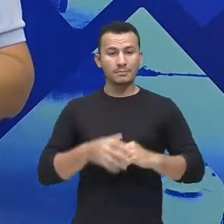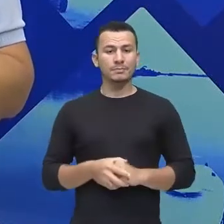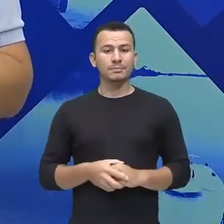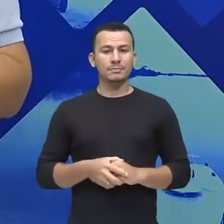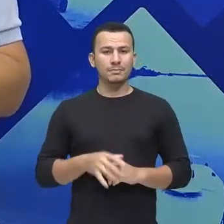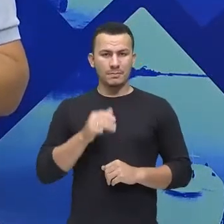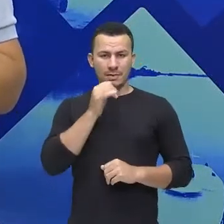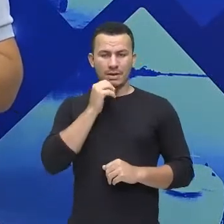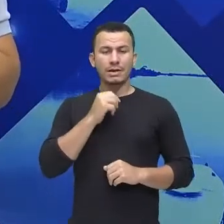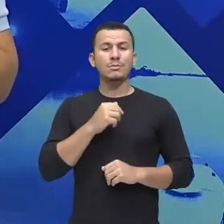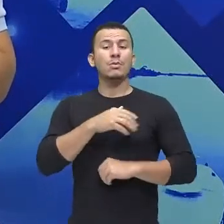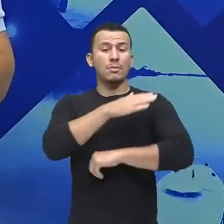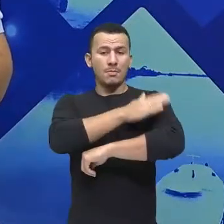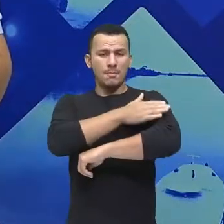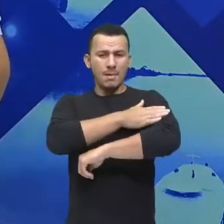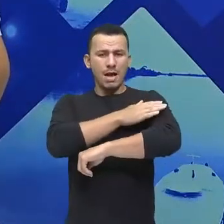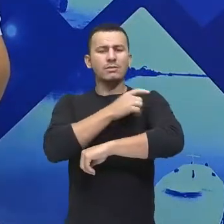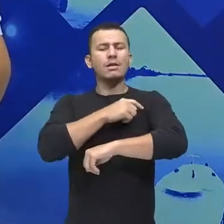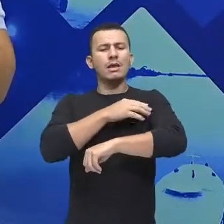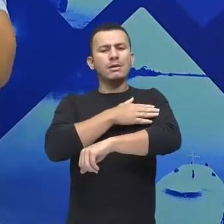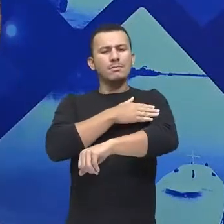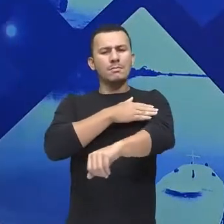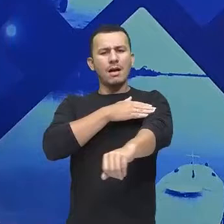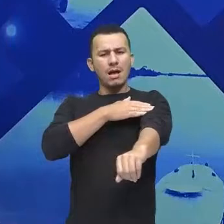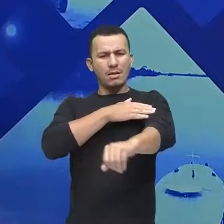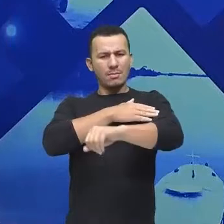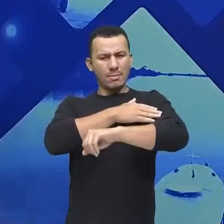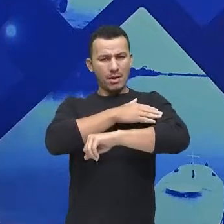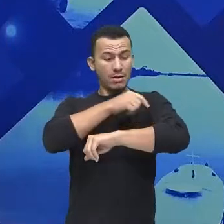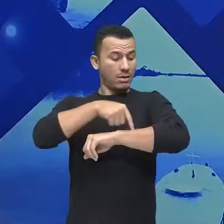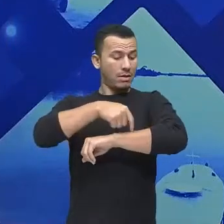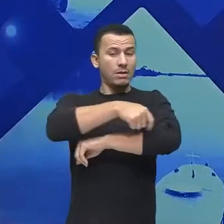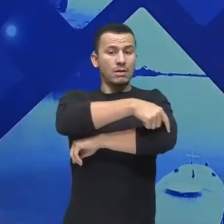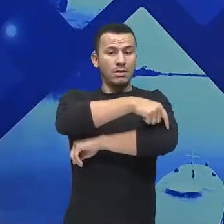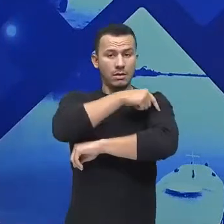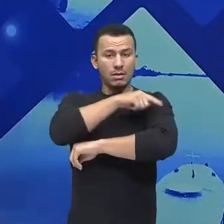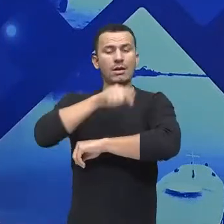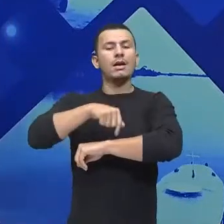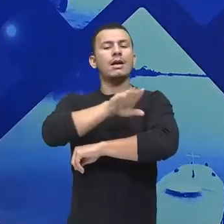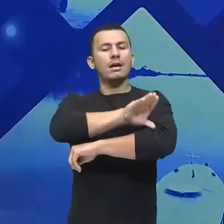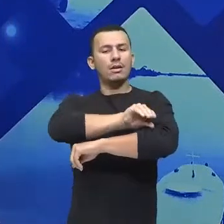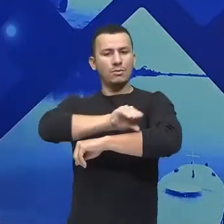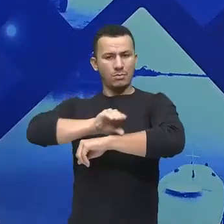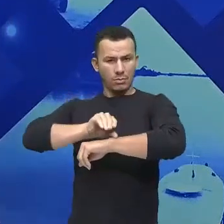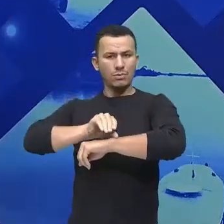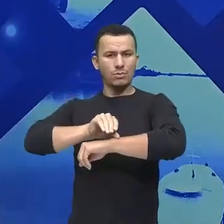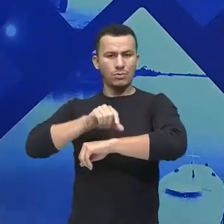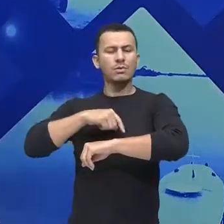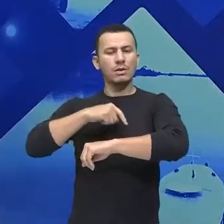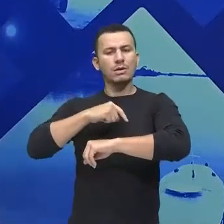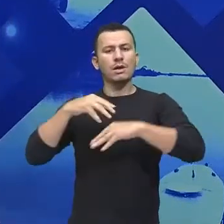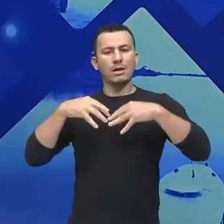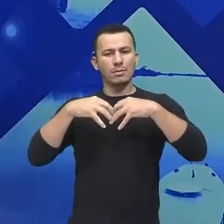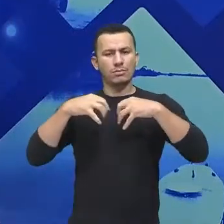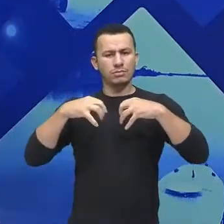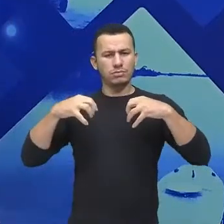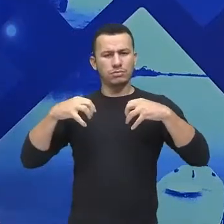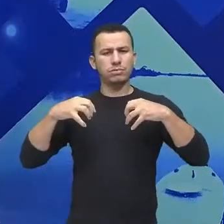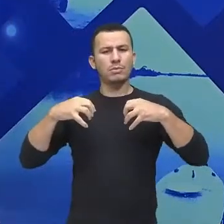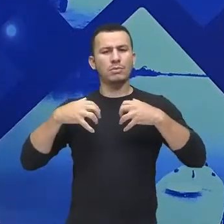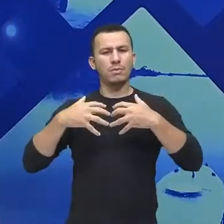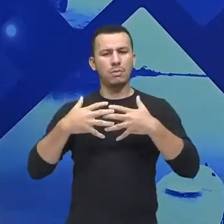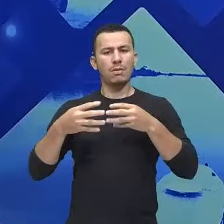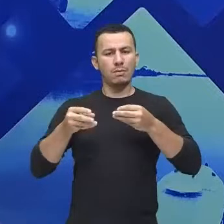você esticar o braço, trazer o braço. Você tem aí músculos, ó, esticando e